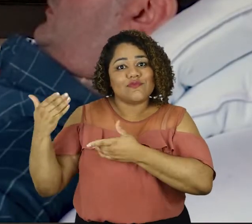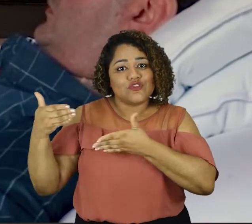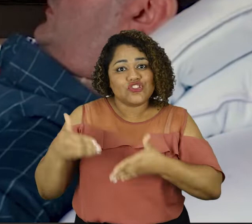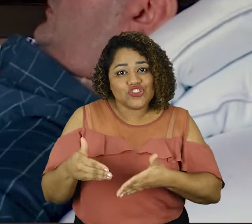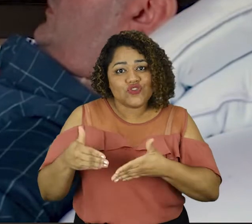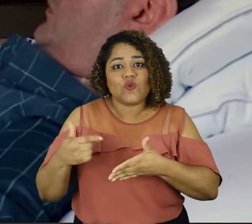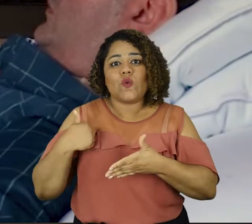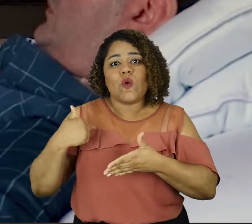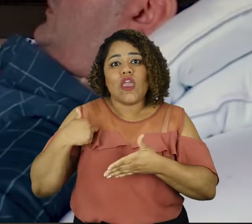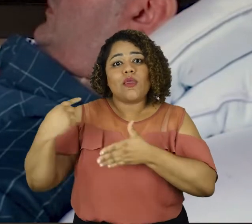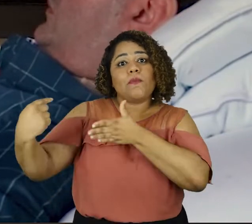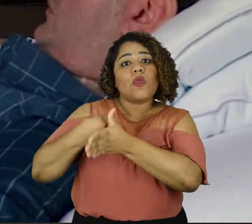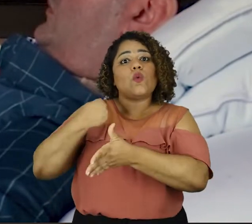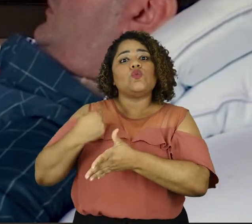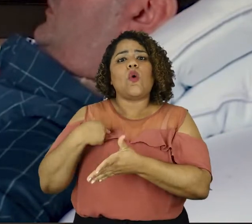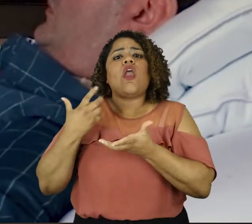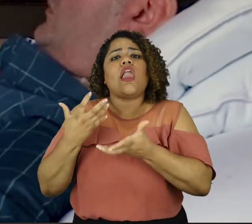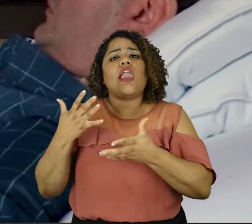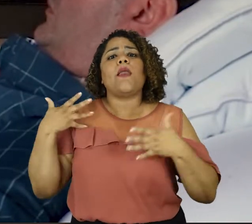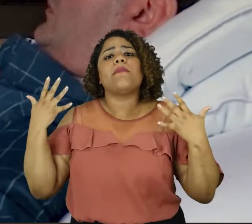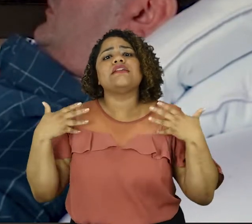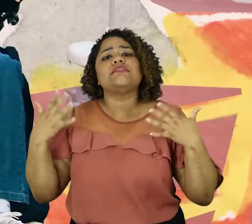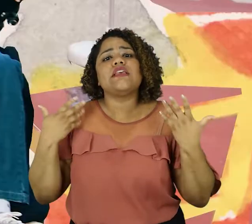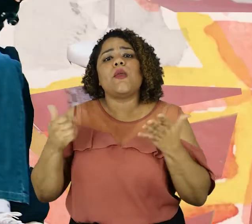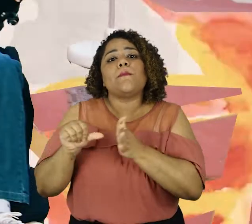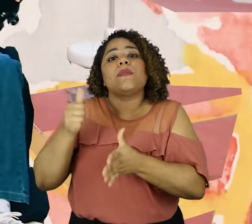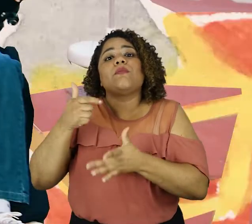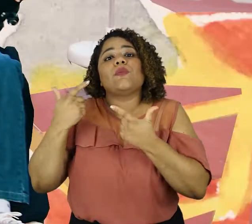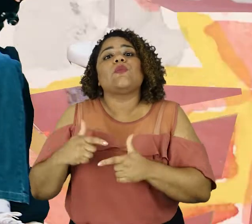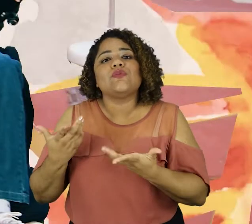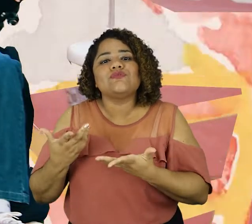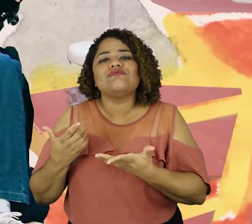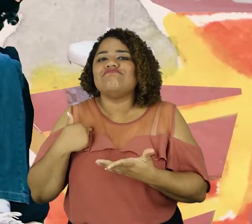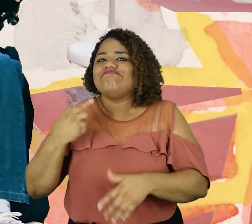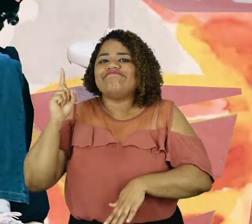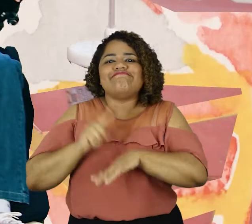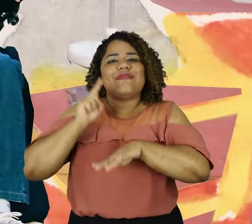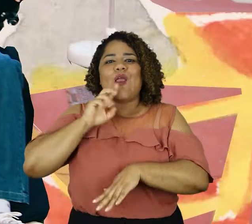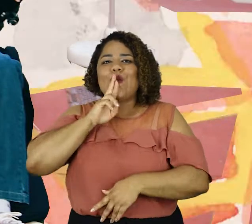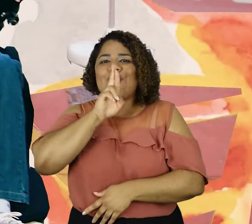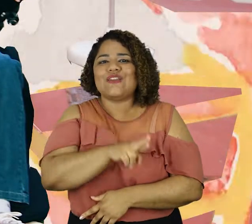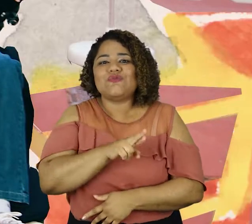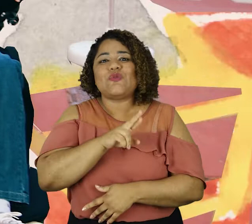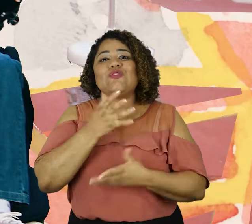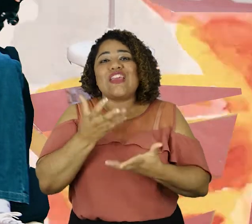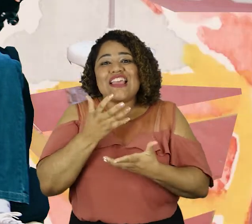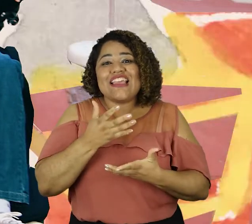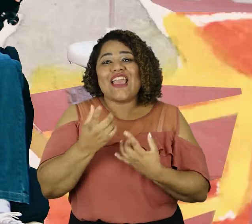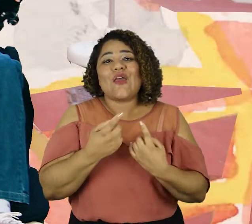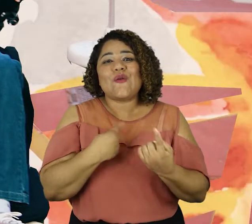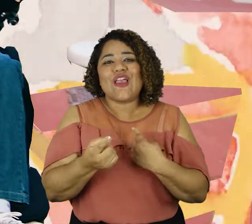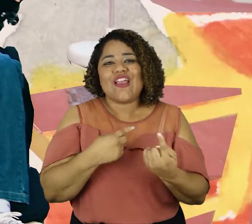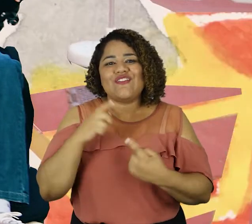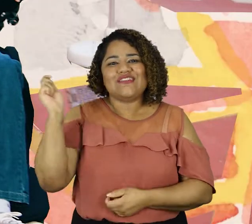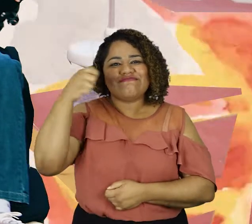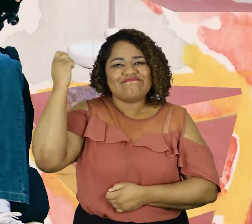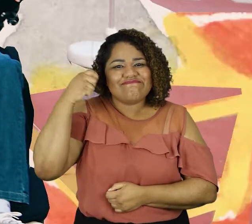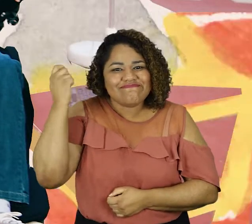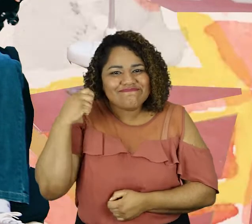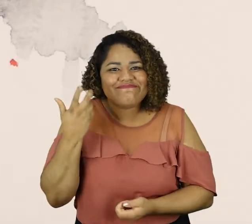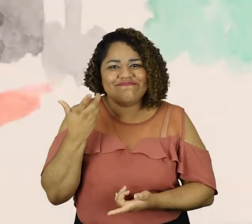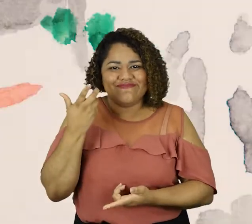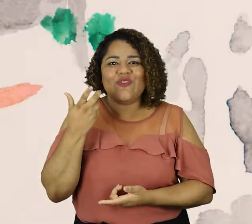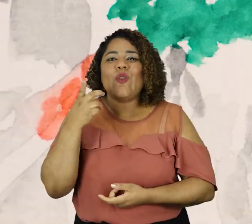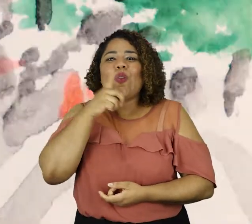eu gostaria de ir em meu primeiro passeio. Sem titubear, respondi que seria na Avenida Paulista em um domingo. A